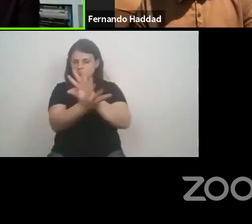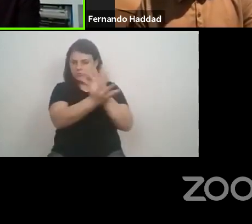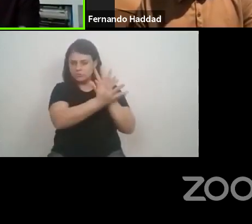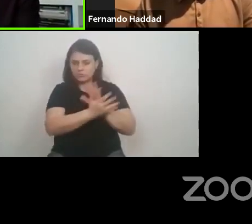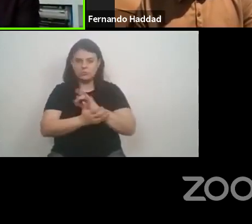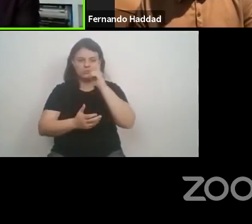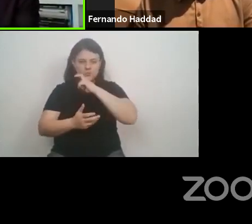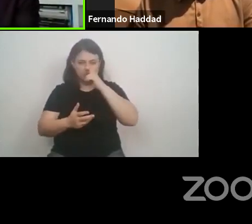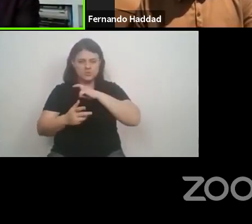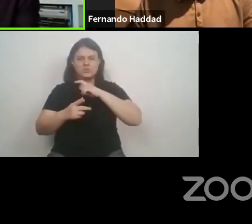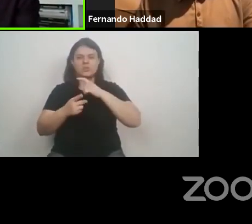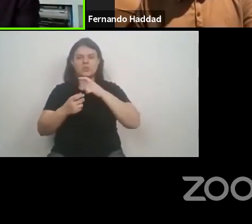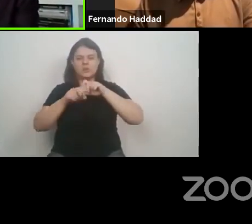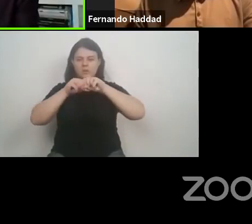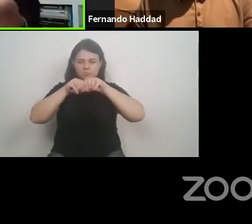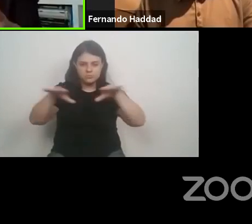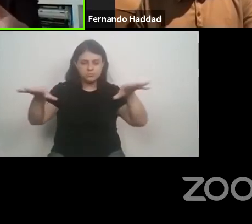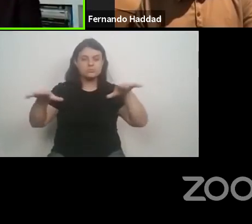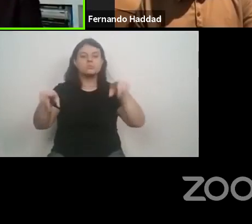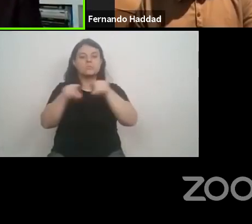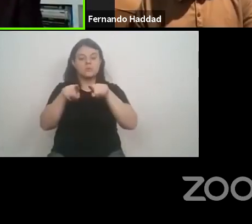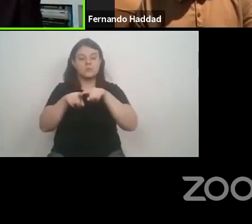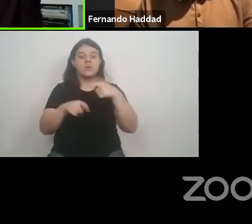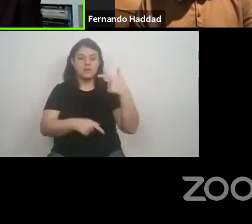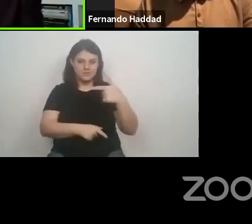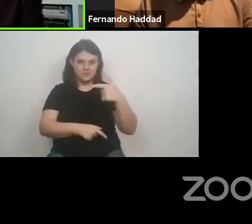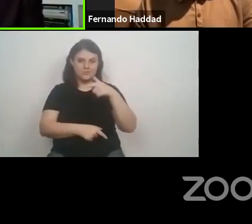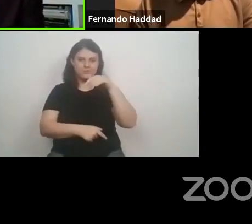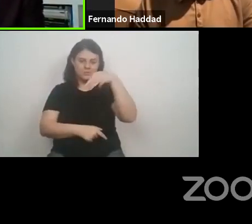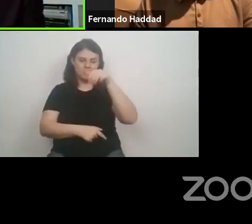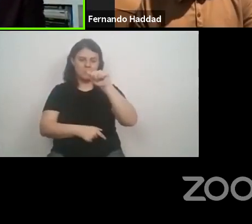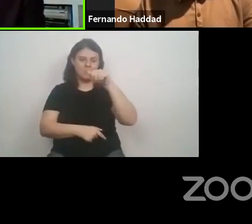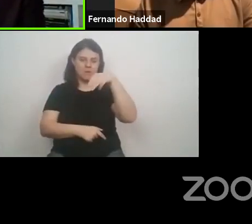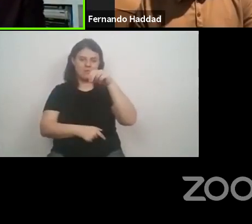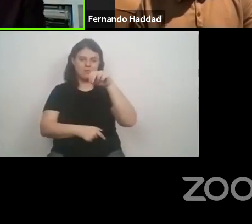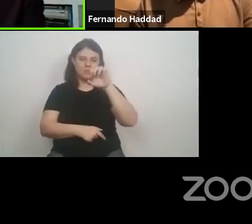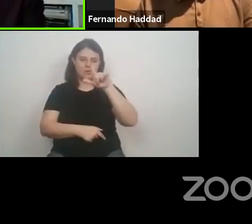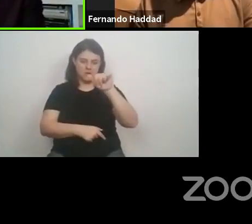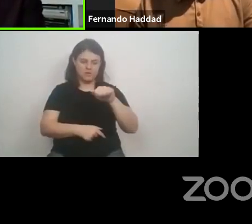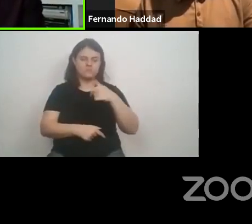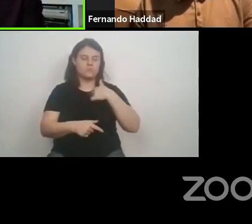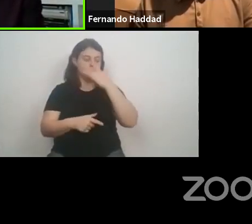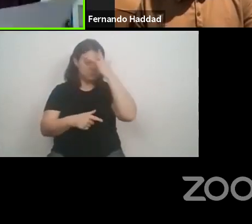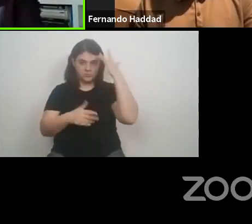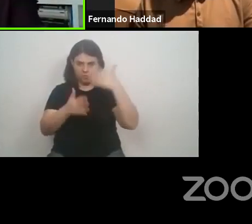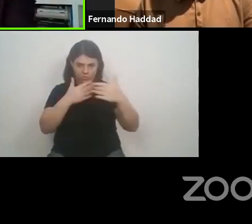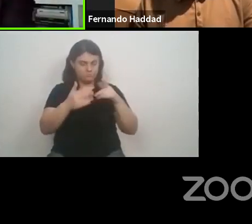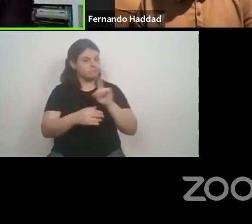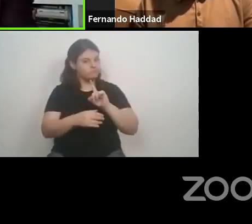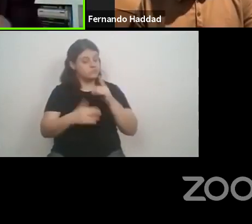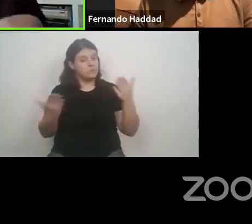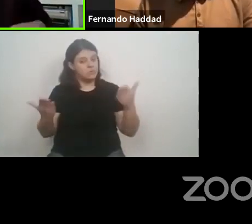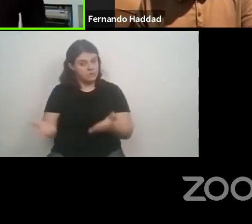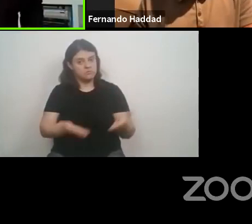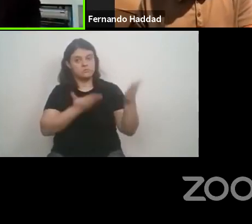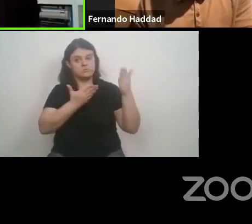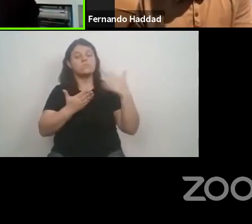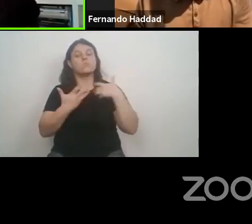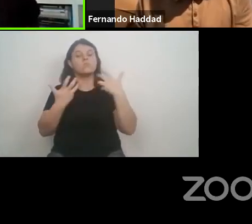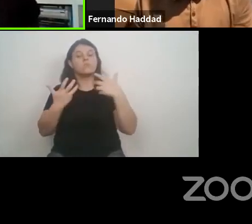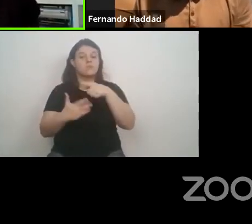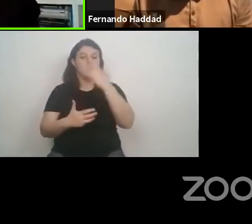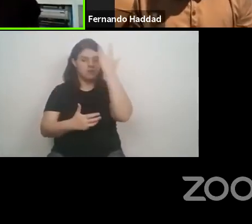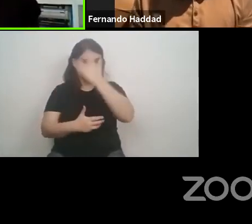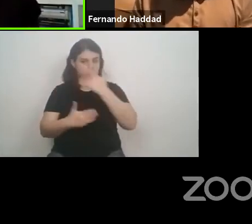news, ele e a nossa querida vice Manuela, que faz parte, inclusive, do Prerrogativas, não é para qualquer um, né? Então, queria passar a palavra para o nosso querido Fernando Haddad.